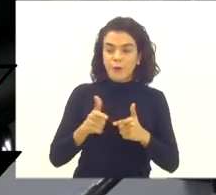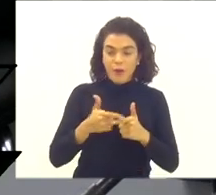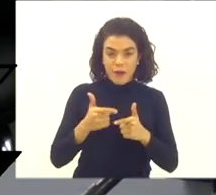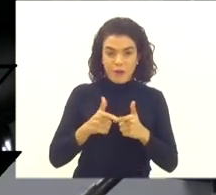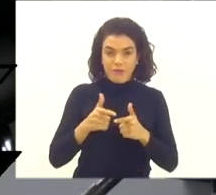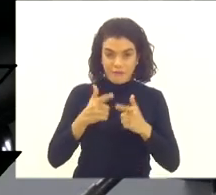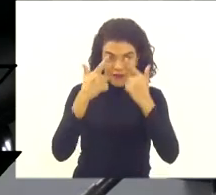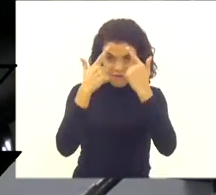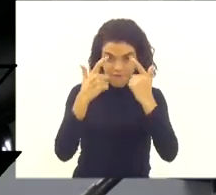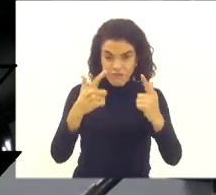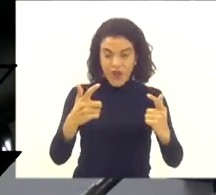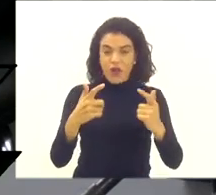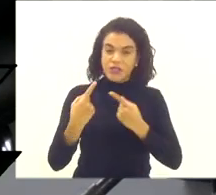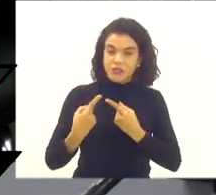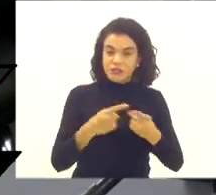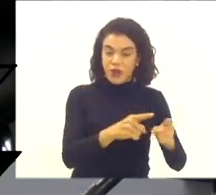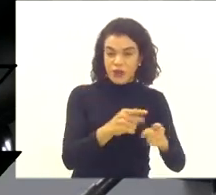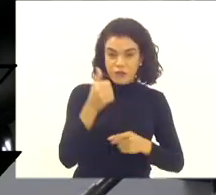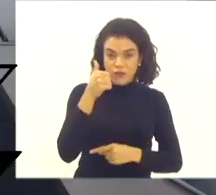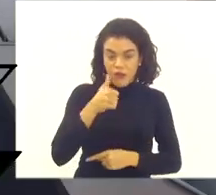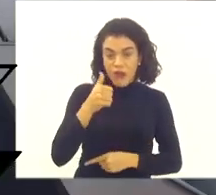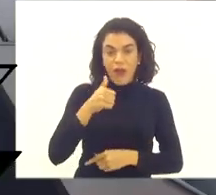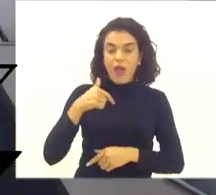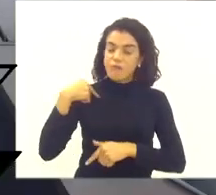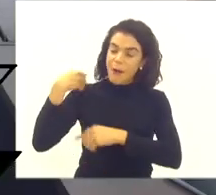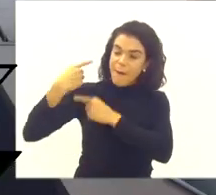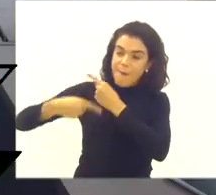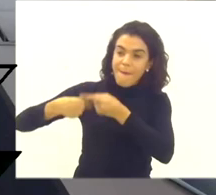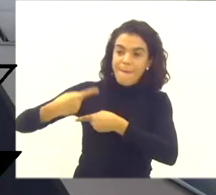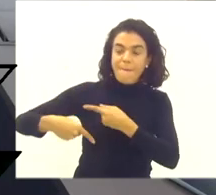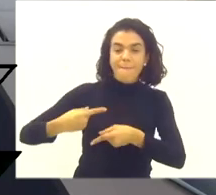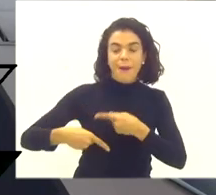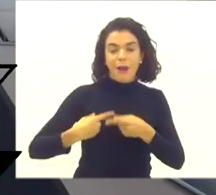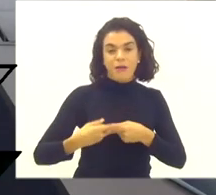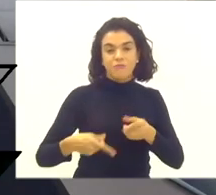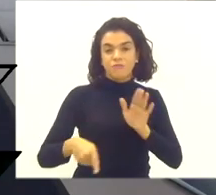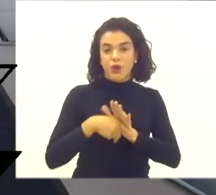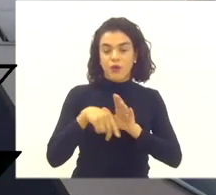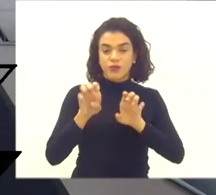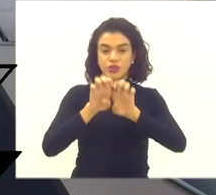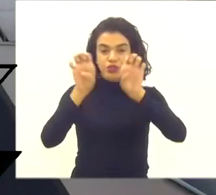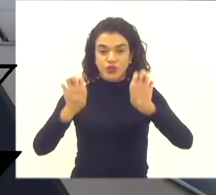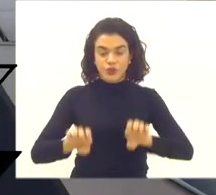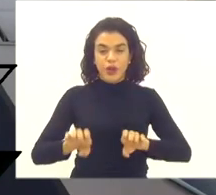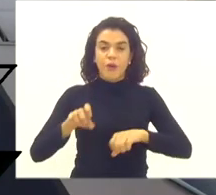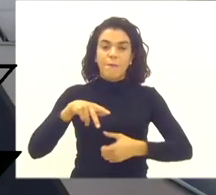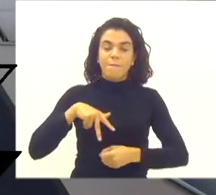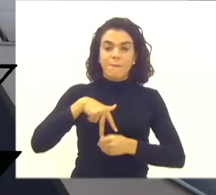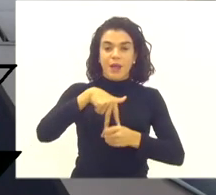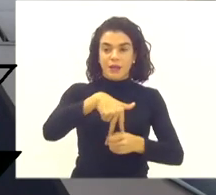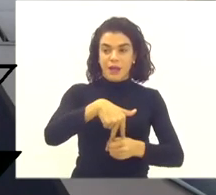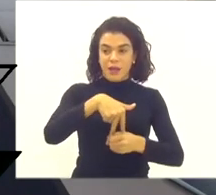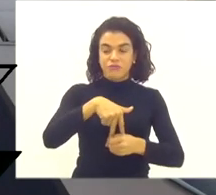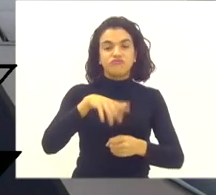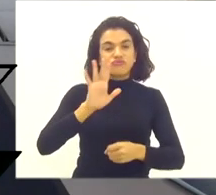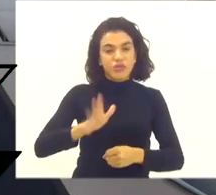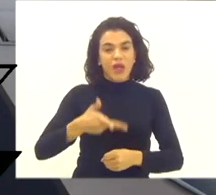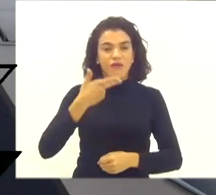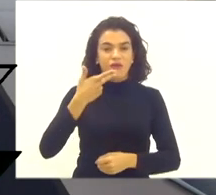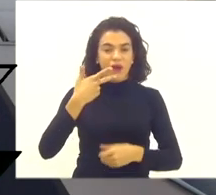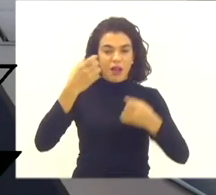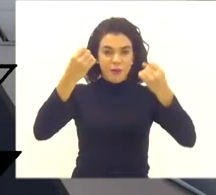contra mulher é um problema histórico e estrutural da sociedade patriarcal acho que isso também já foi bastante